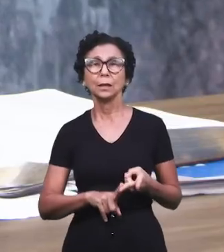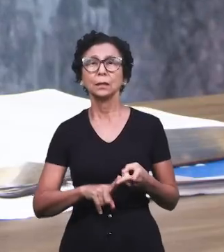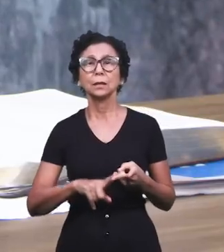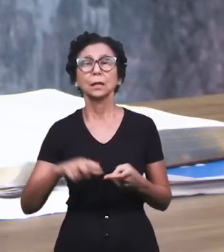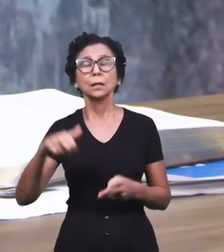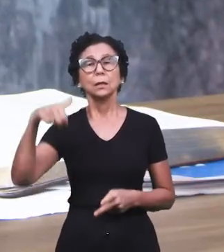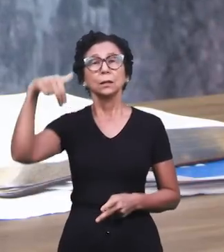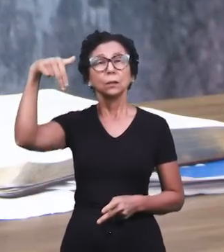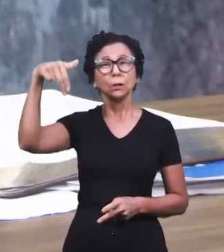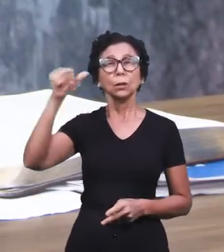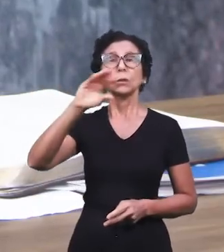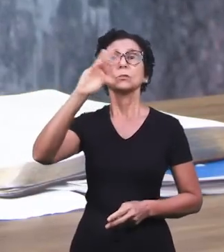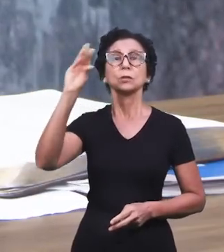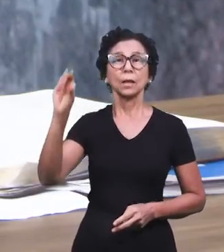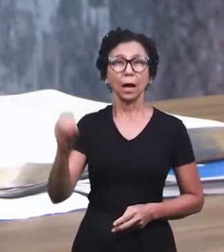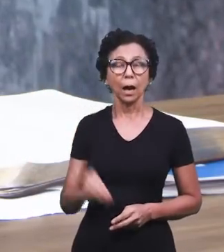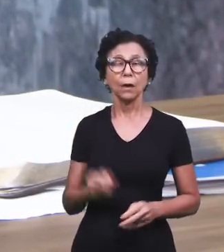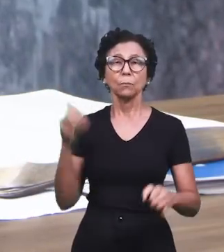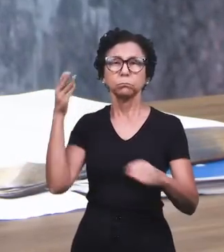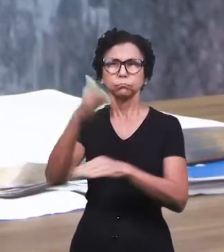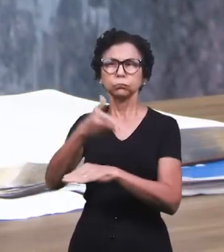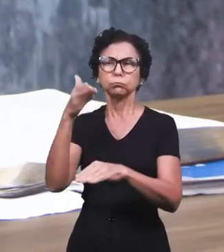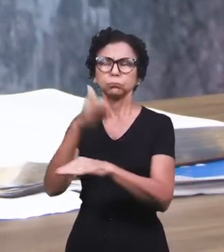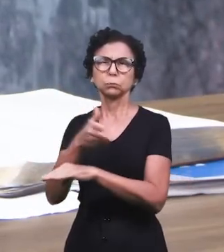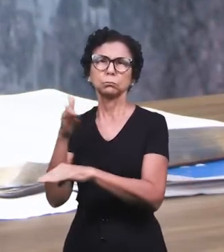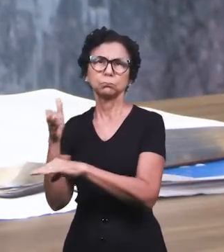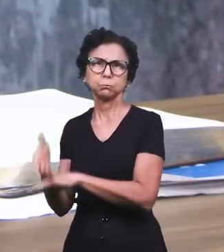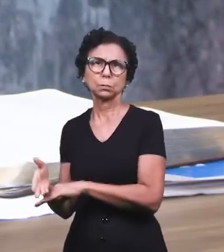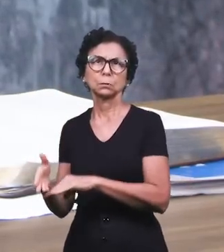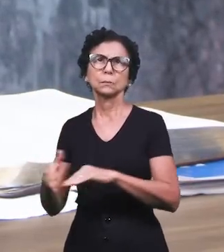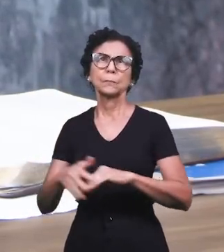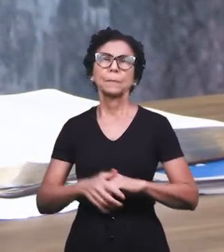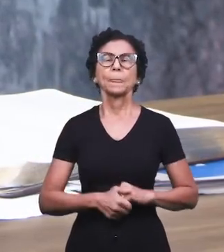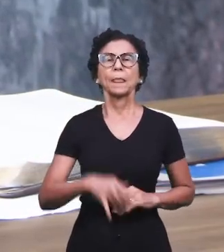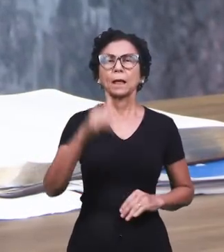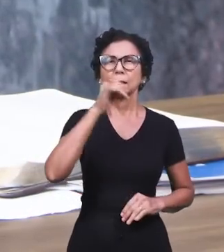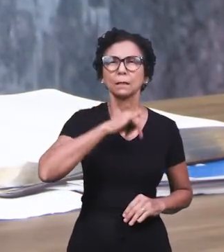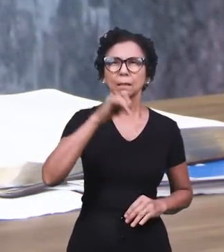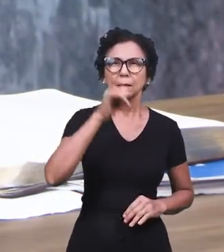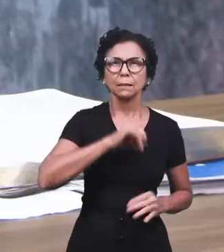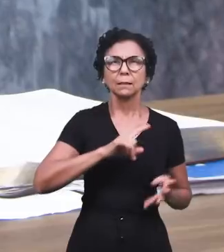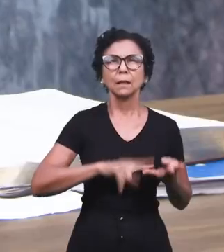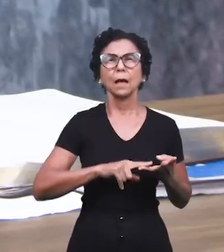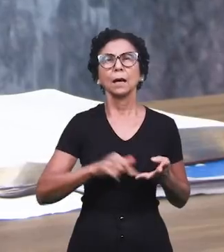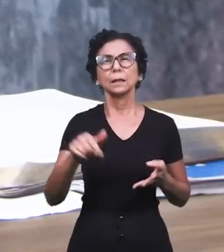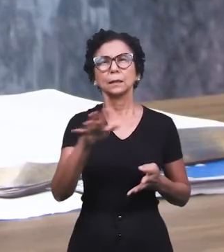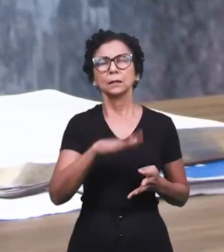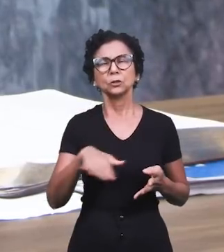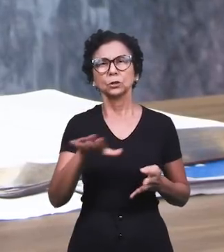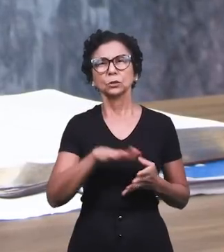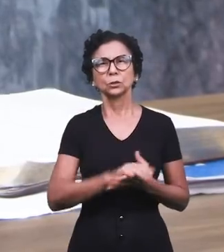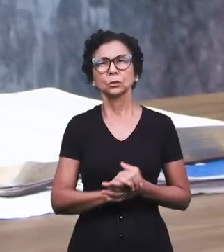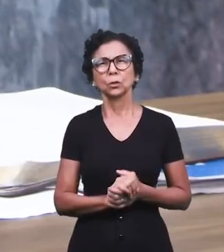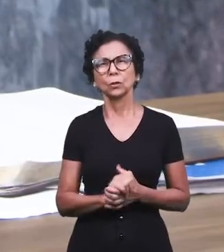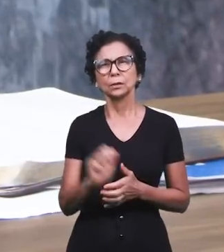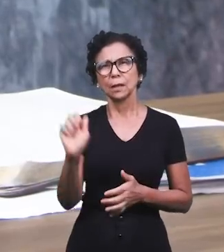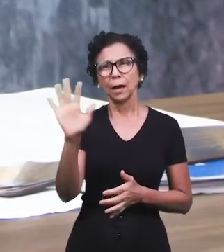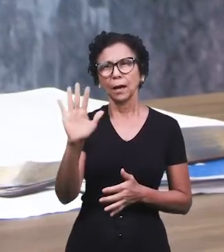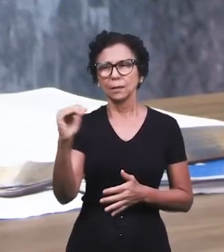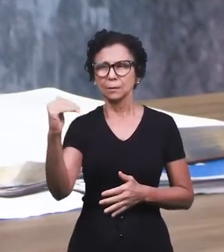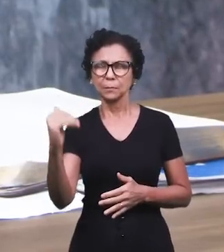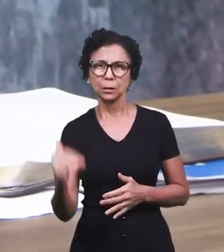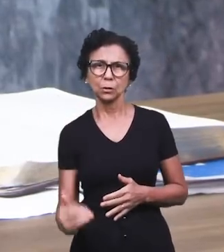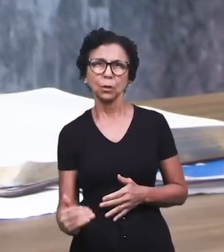norte da África, que também foi conquistado pelo Império Romano, a própria Itália, regiões ali da Ásia Menor, o Oriente Médio.